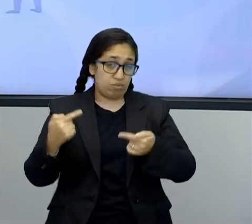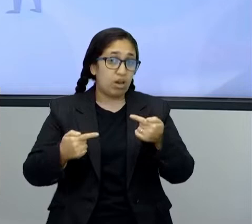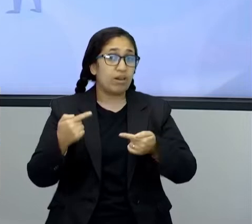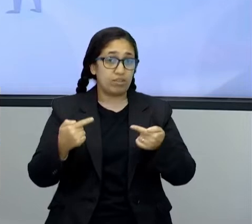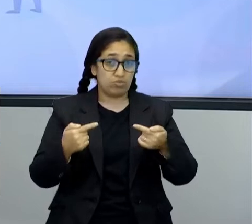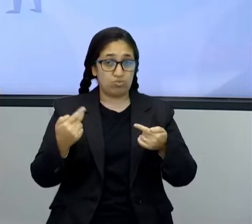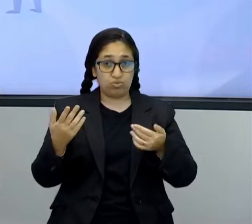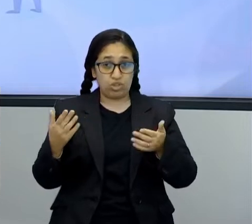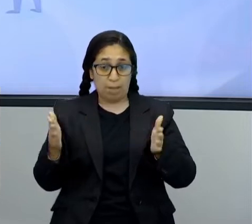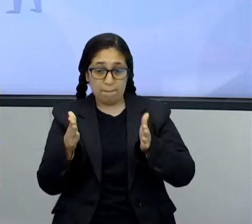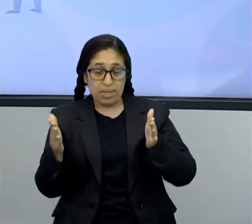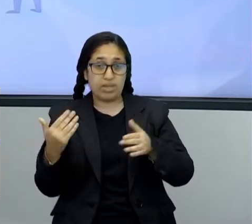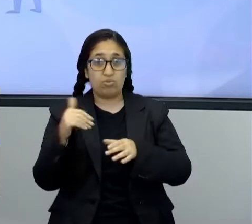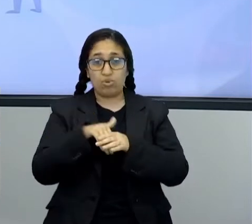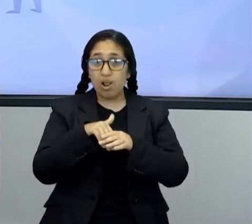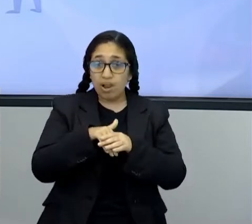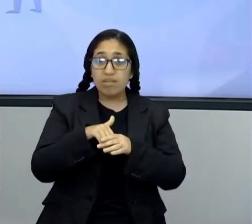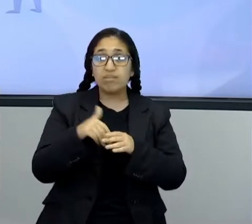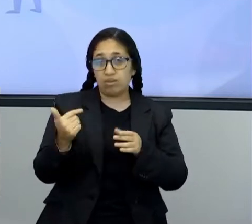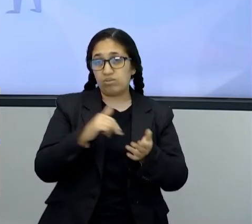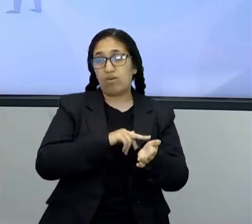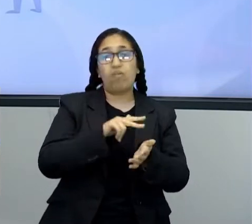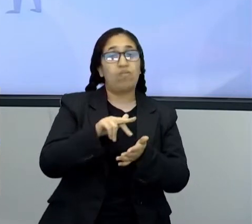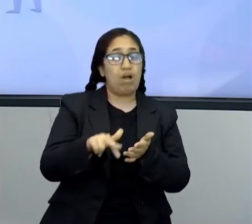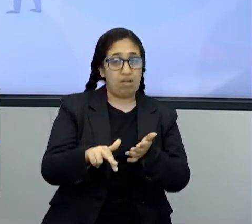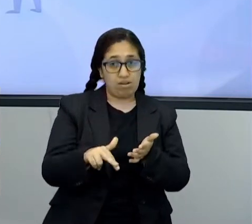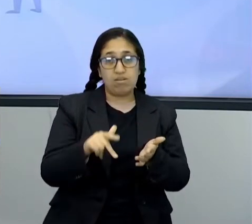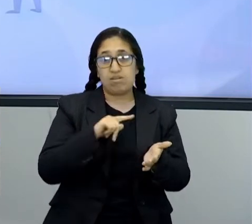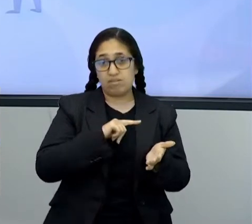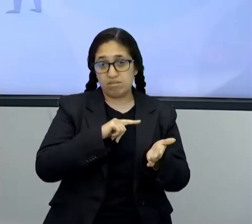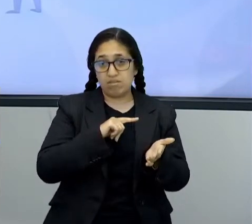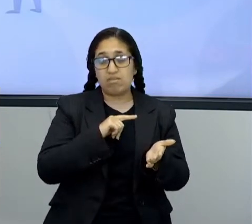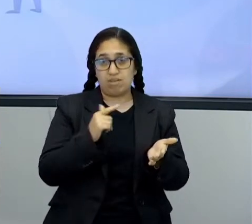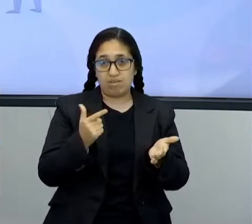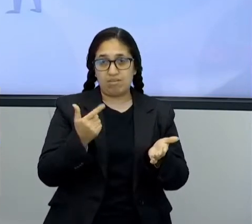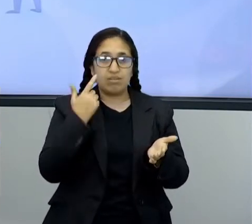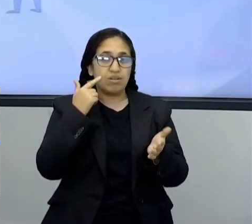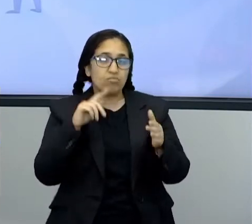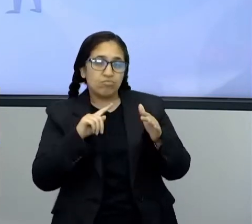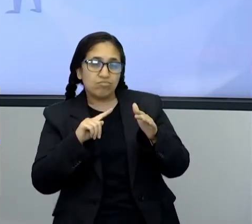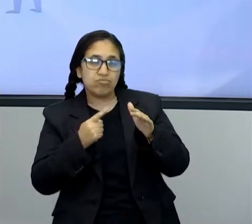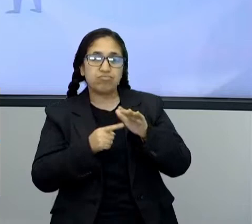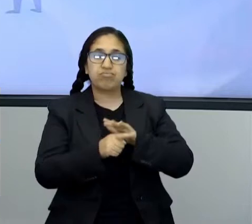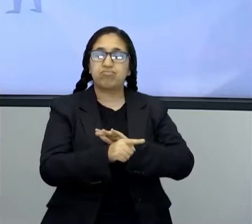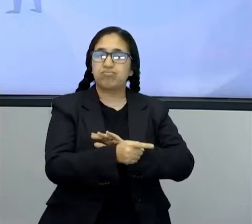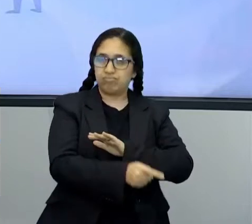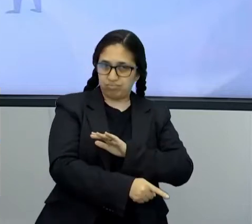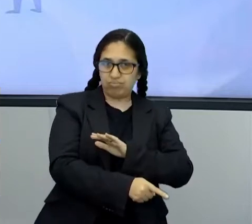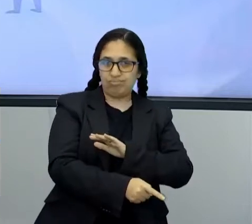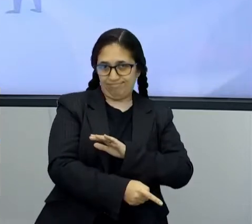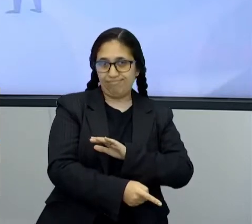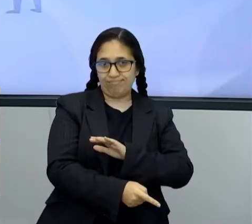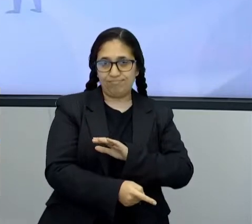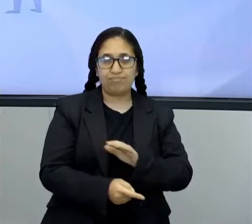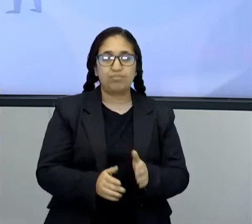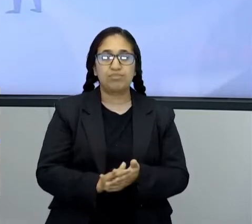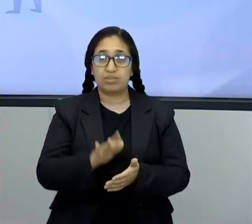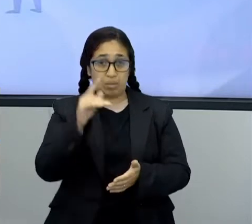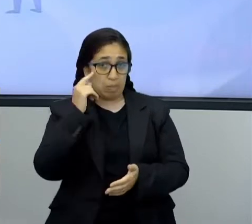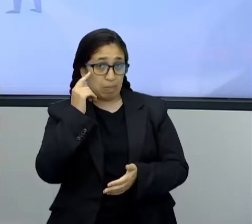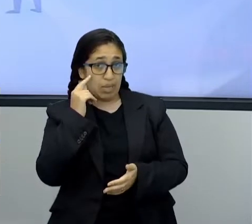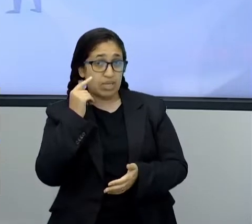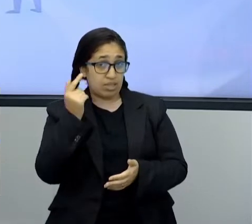de eleições, vamos ter muitas reportagens sobre isso, que vem aprofundando ali as informações. Então, pensando